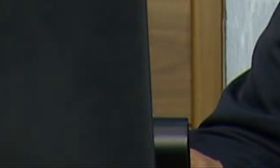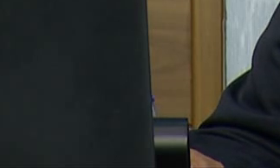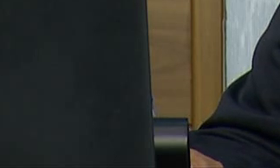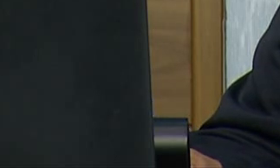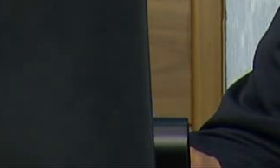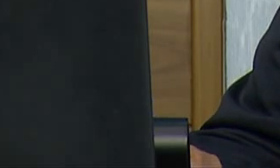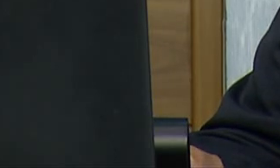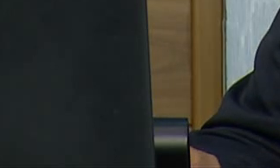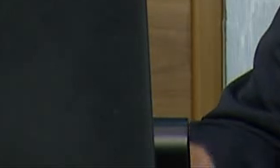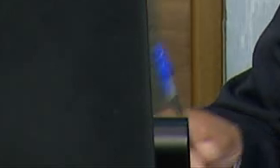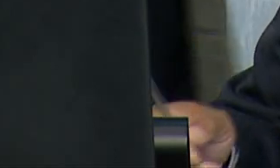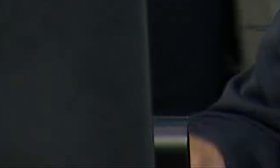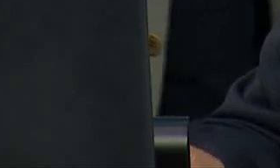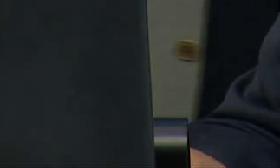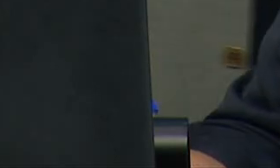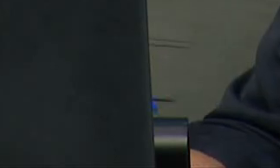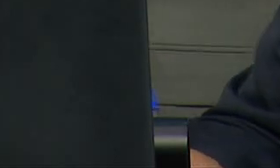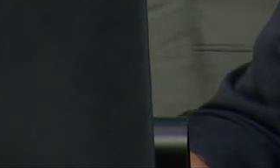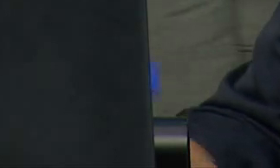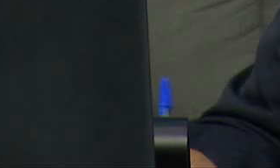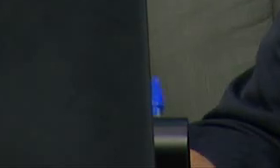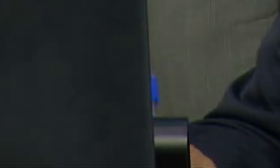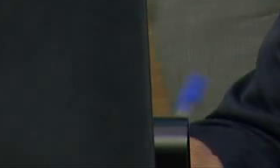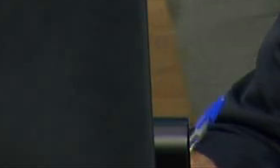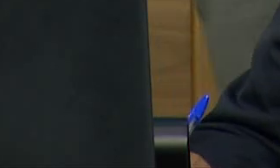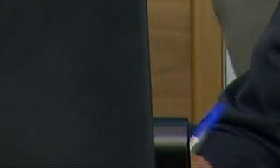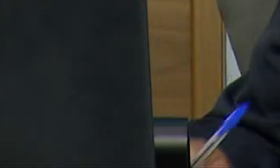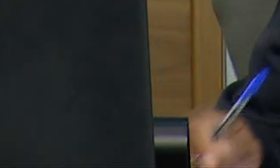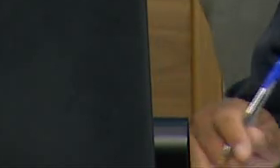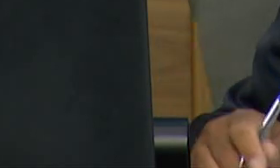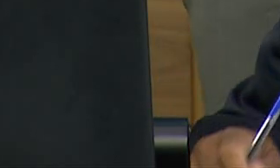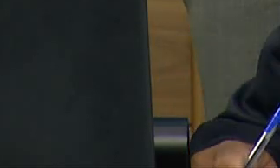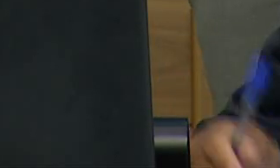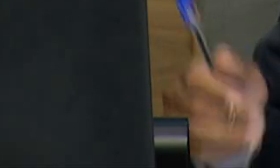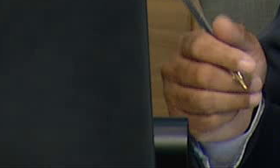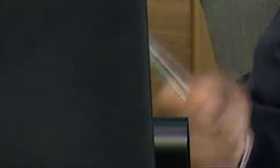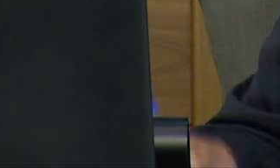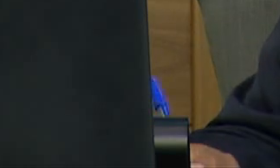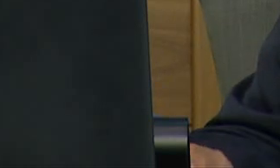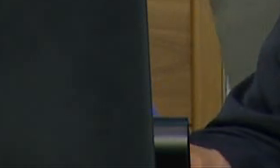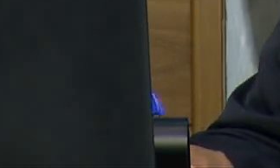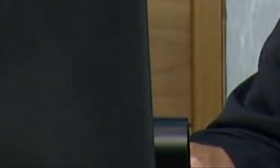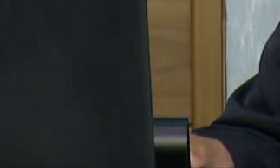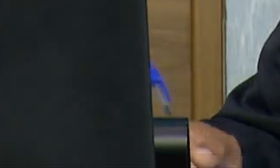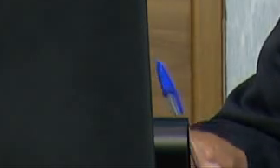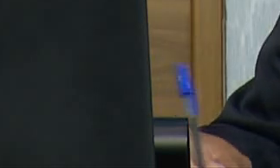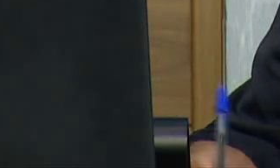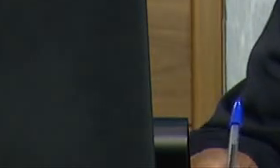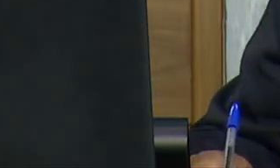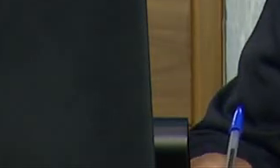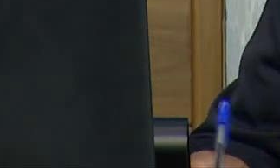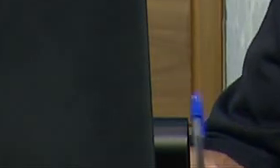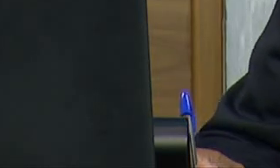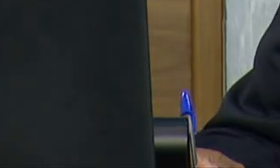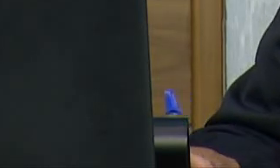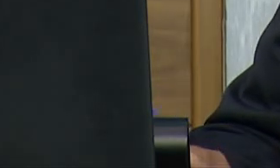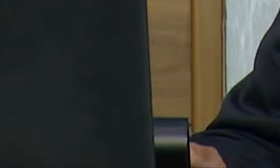O projeto 374 está prejudicado e o projeto também do Fábio 230 também